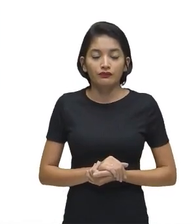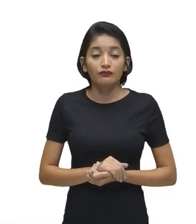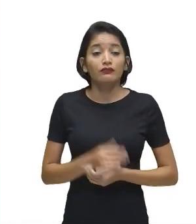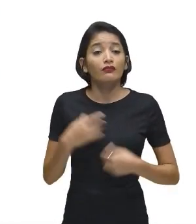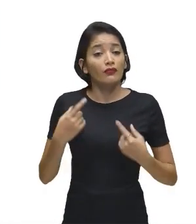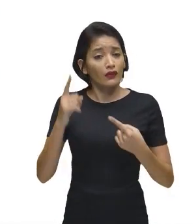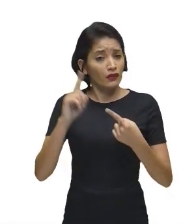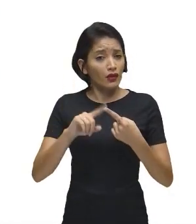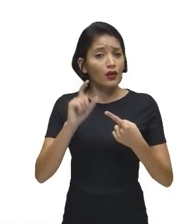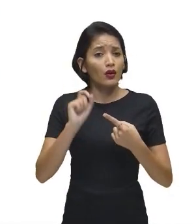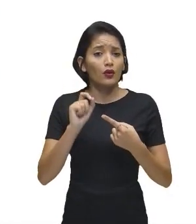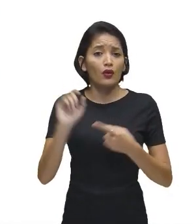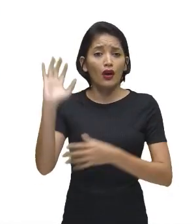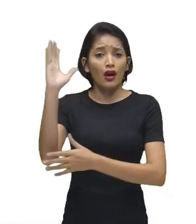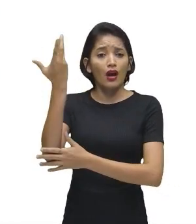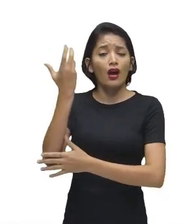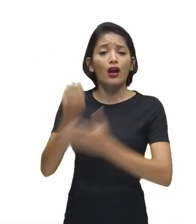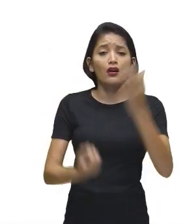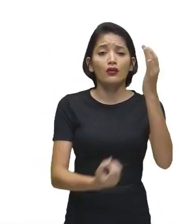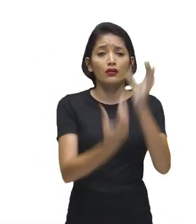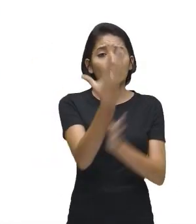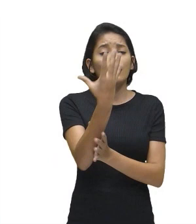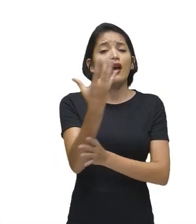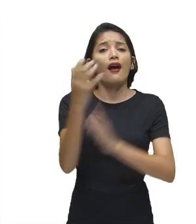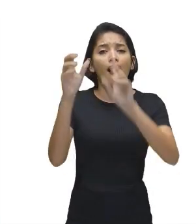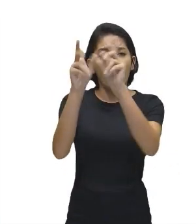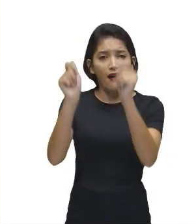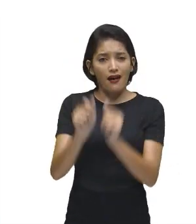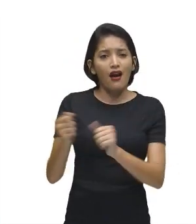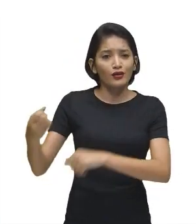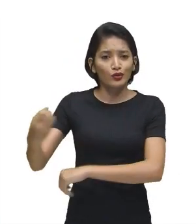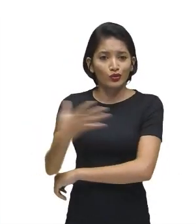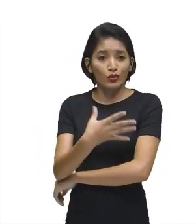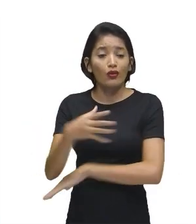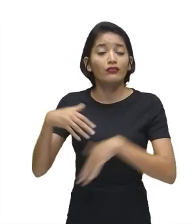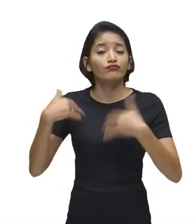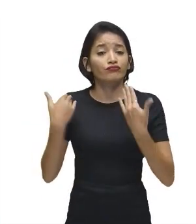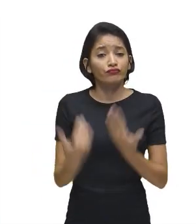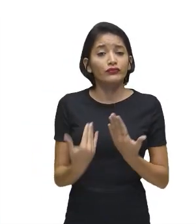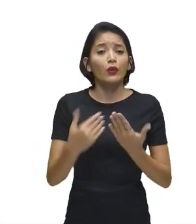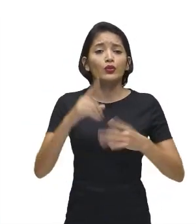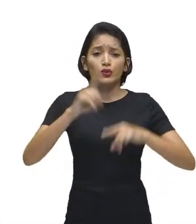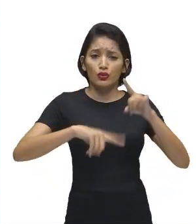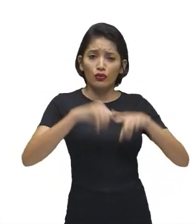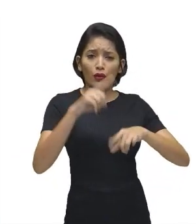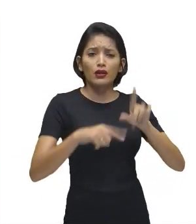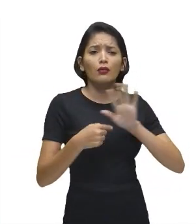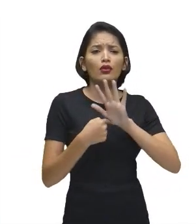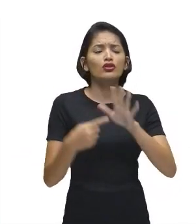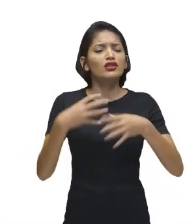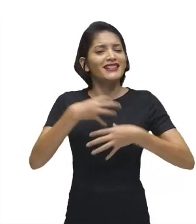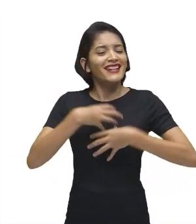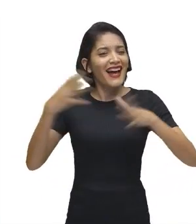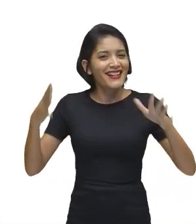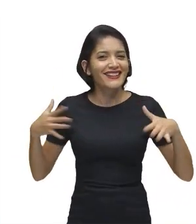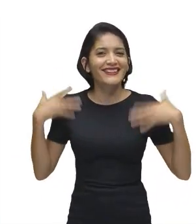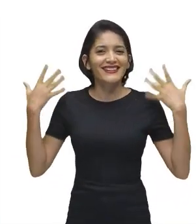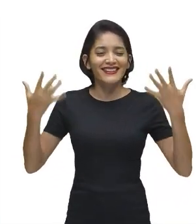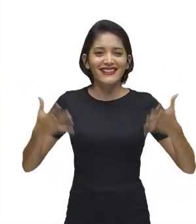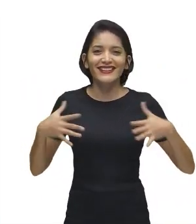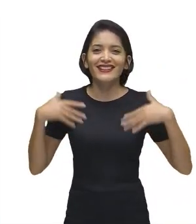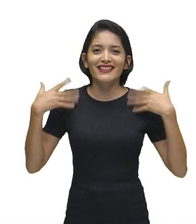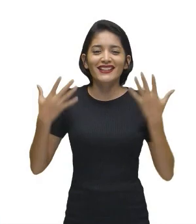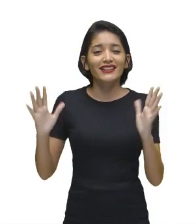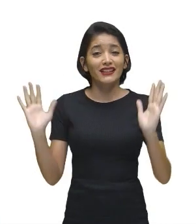tido como um movimento que deu origem à arte moderna. As obras impressionistas transmitem a sensação de alegria e